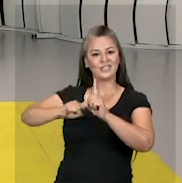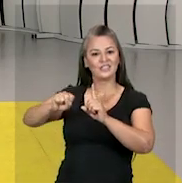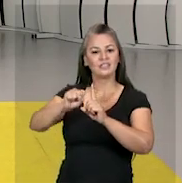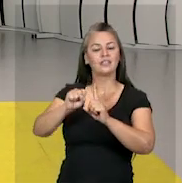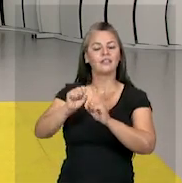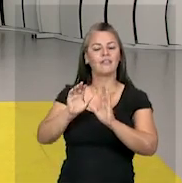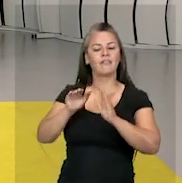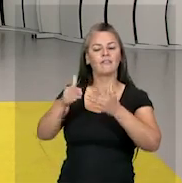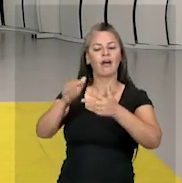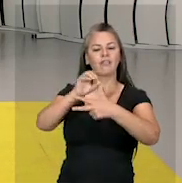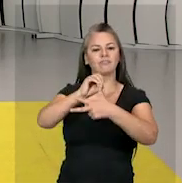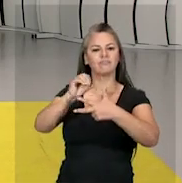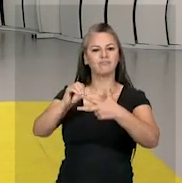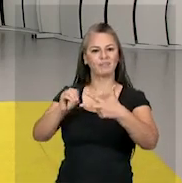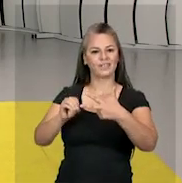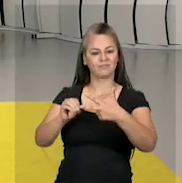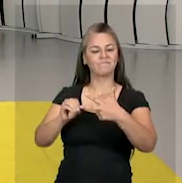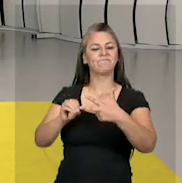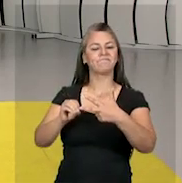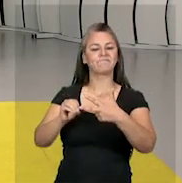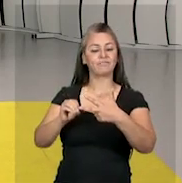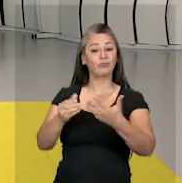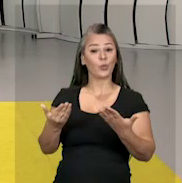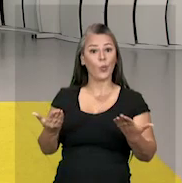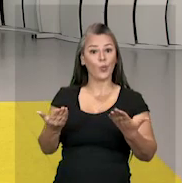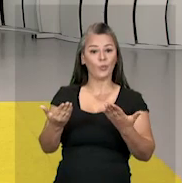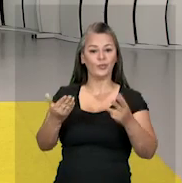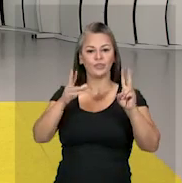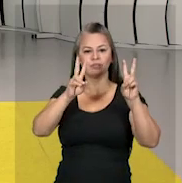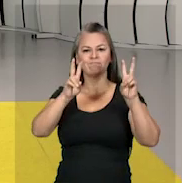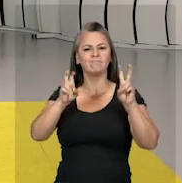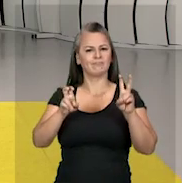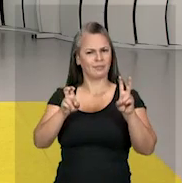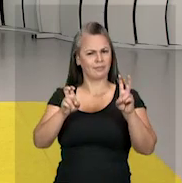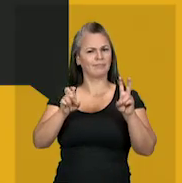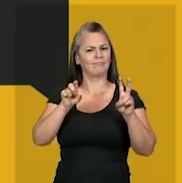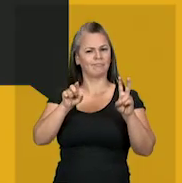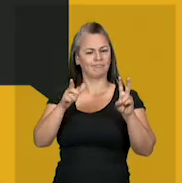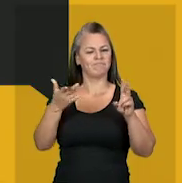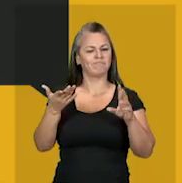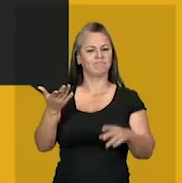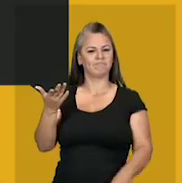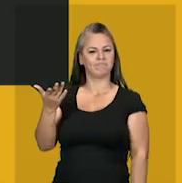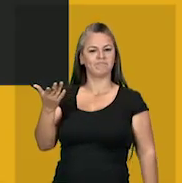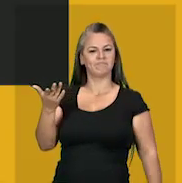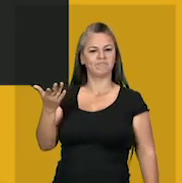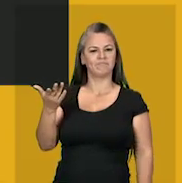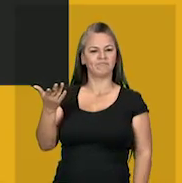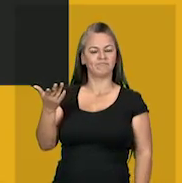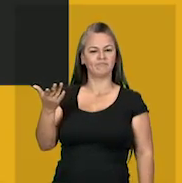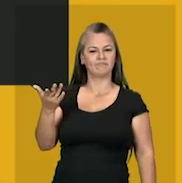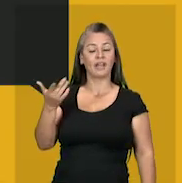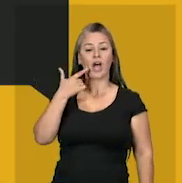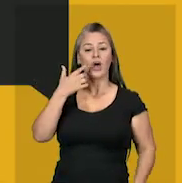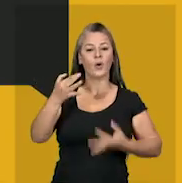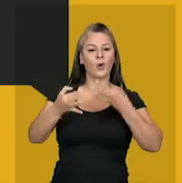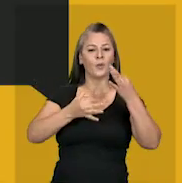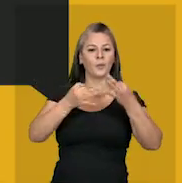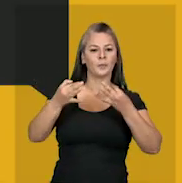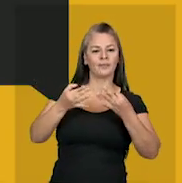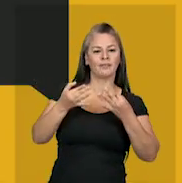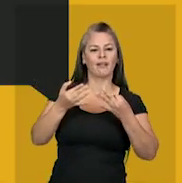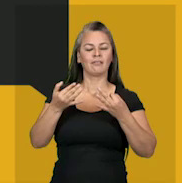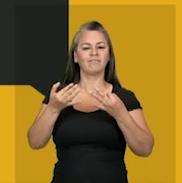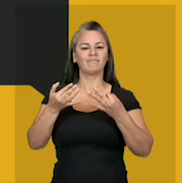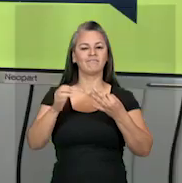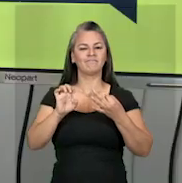aí, envolvendo a política, que são as noções de esquerda e de direita. Tem sido